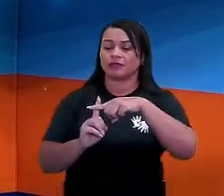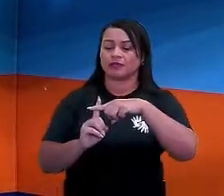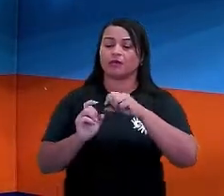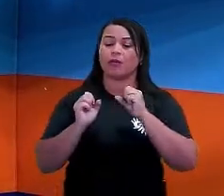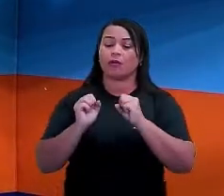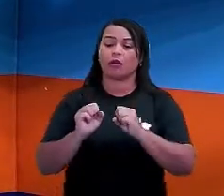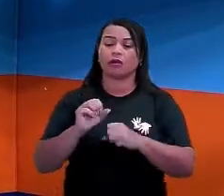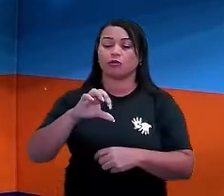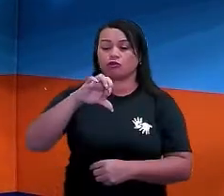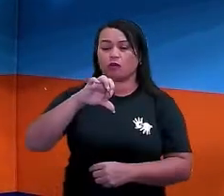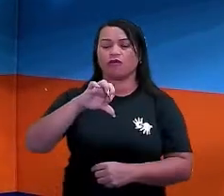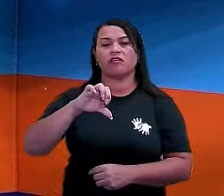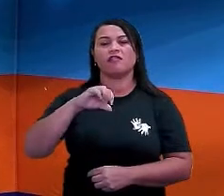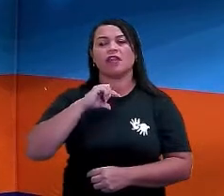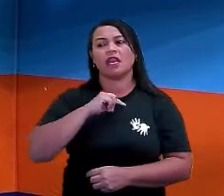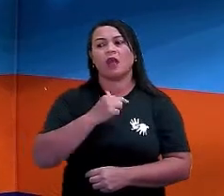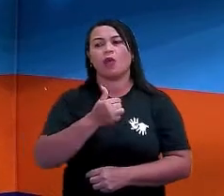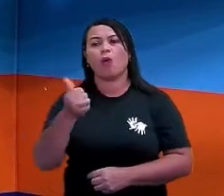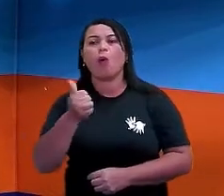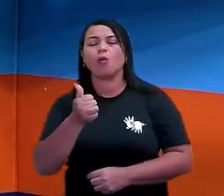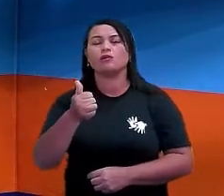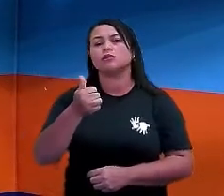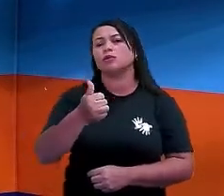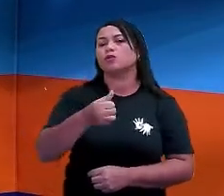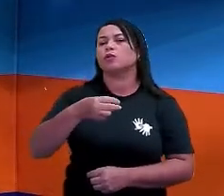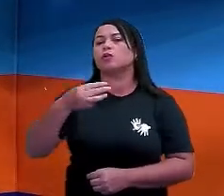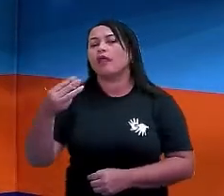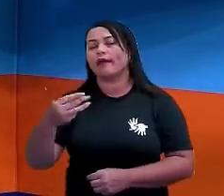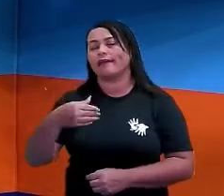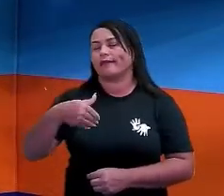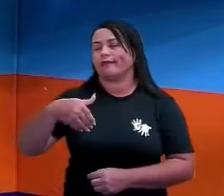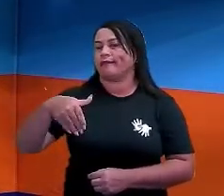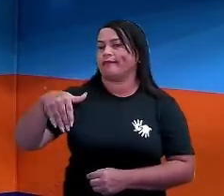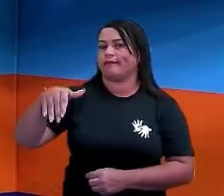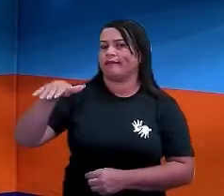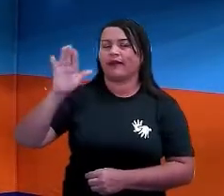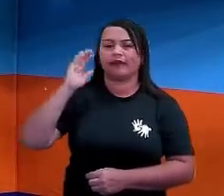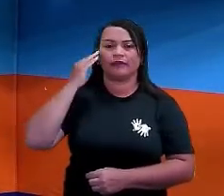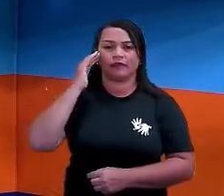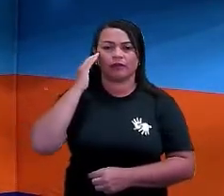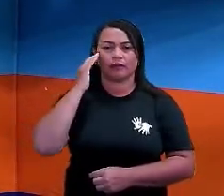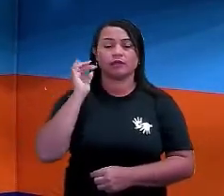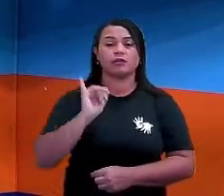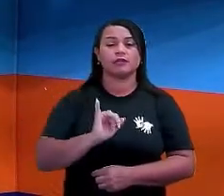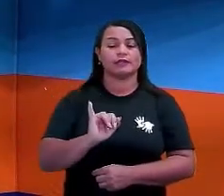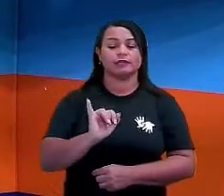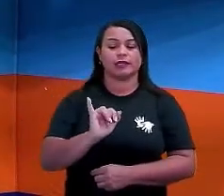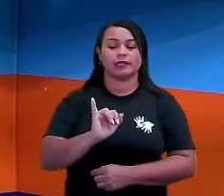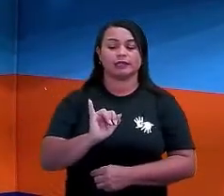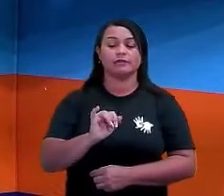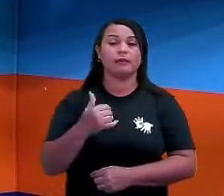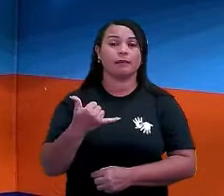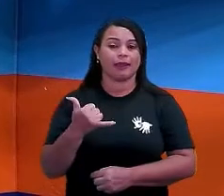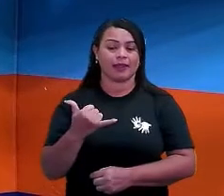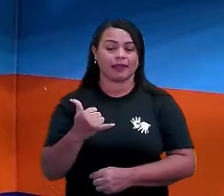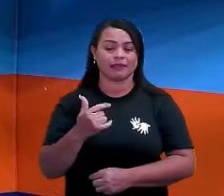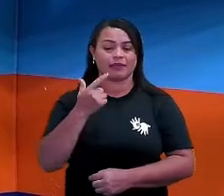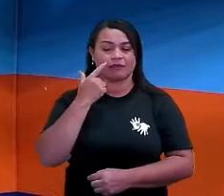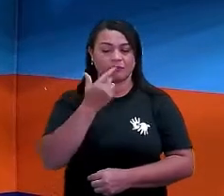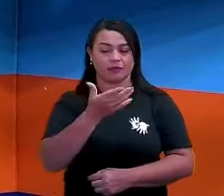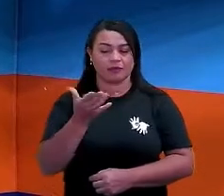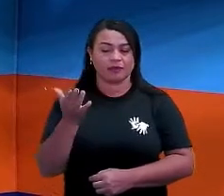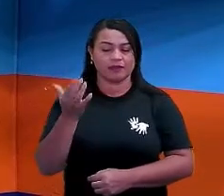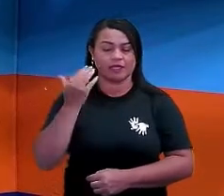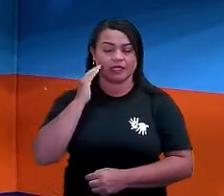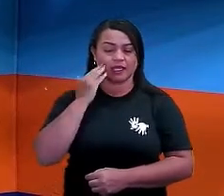vir quem? 11. Depois do 11, 13. Porque aí eu estou com os números ímpares positivos. Beleza? Então, deu para